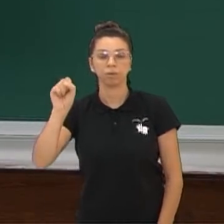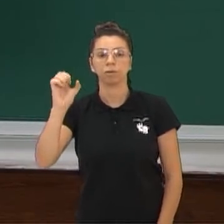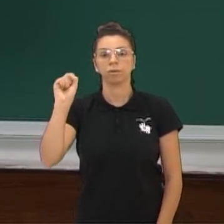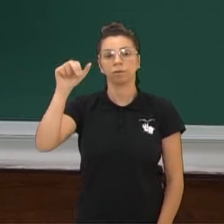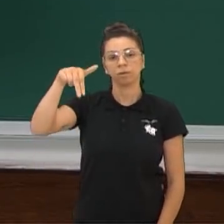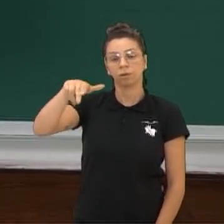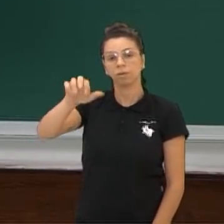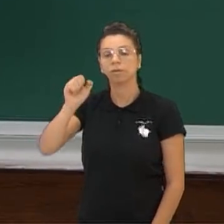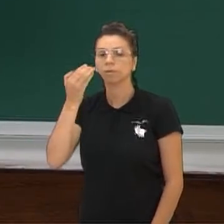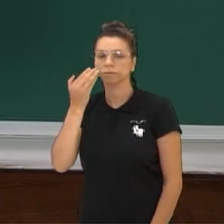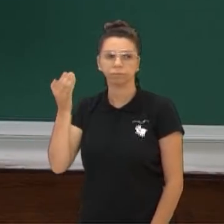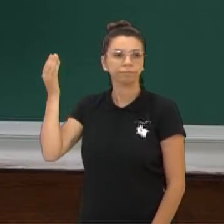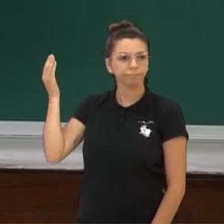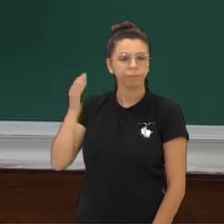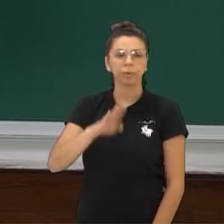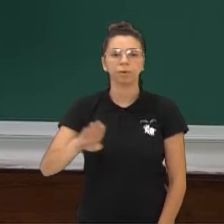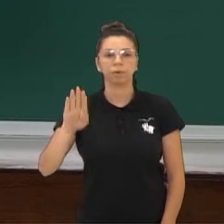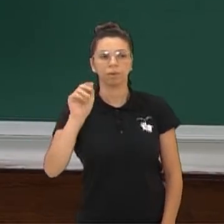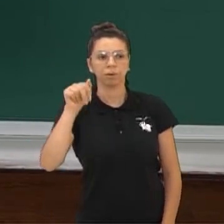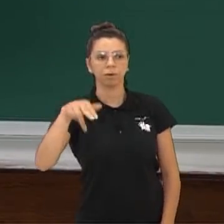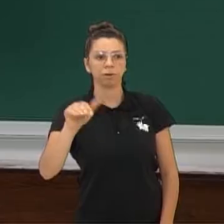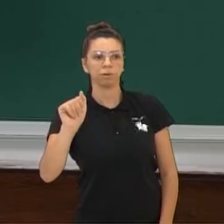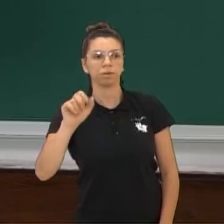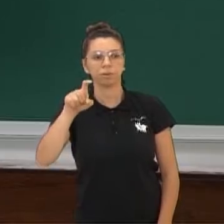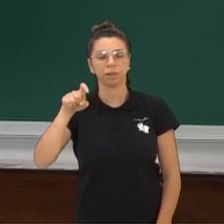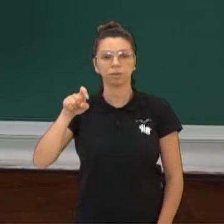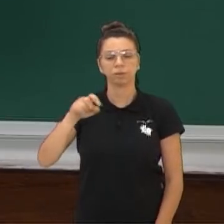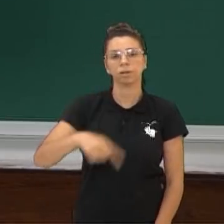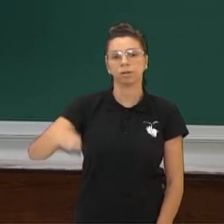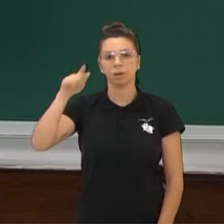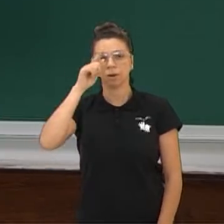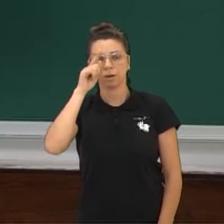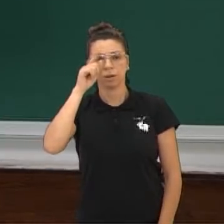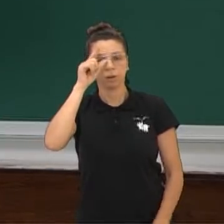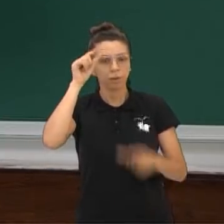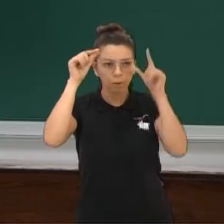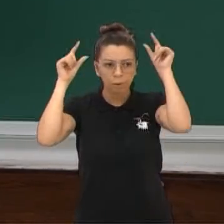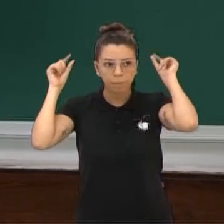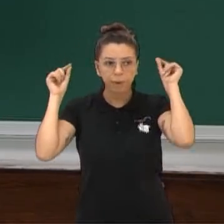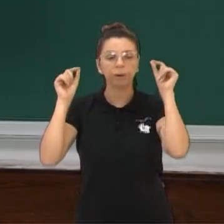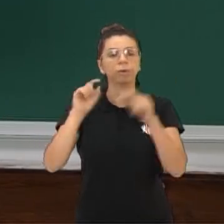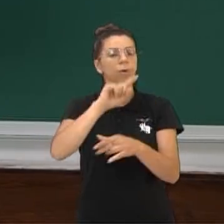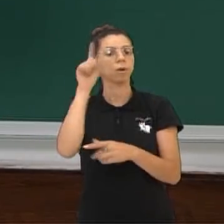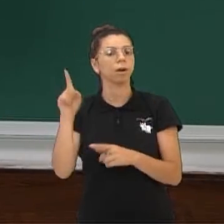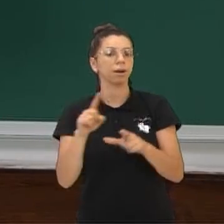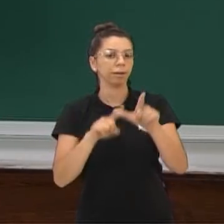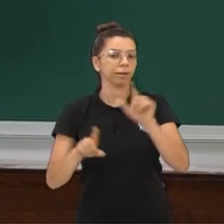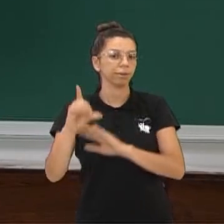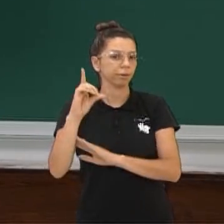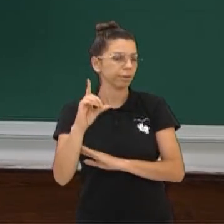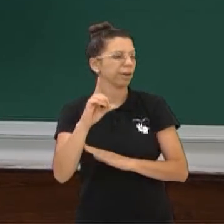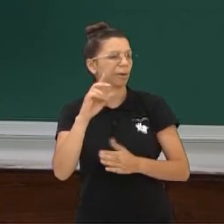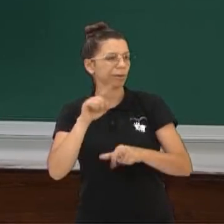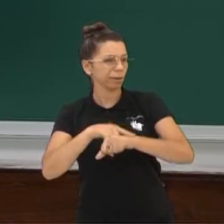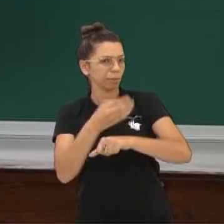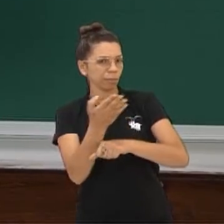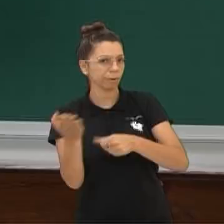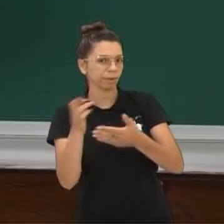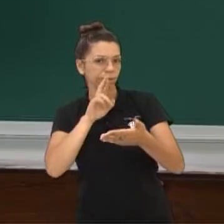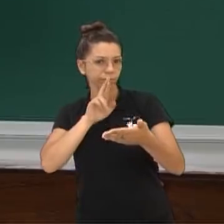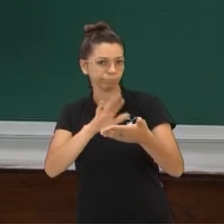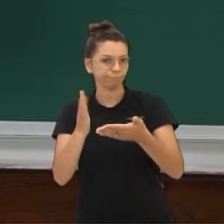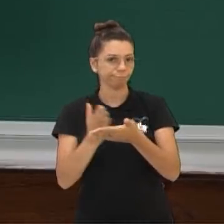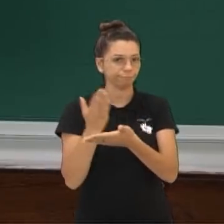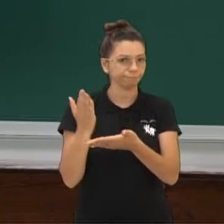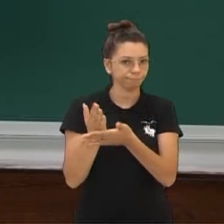anglo-saxões e romanos, ou letter D, jutas, anglos e saxões. Vou dar um tempinho aí para que você possa registrar a resposta no seu